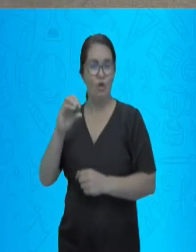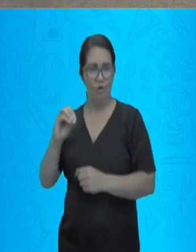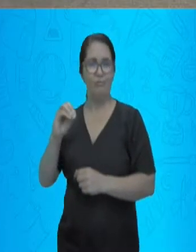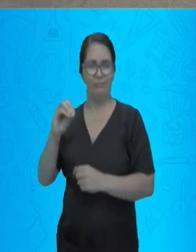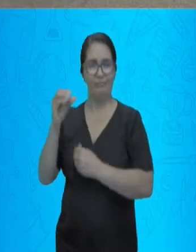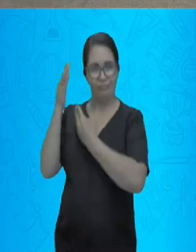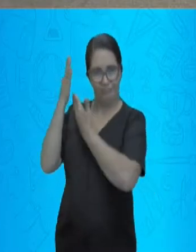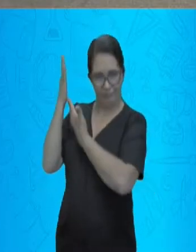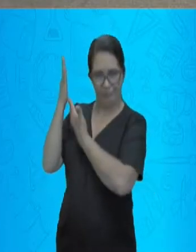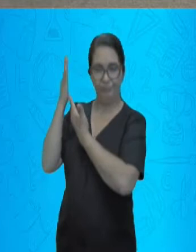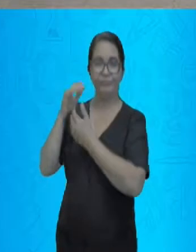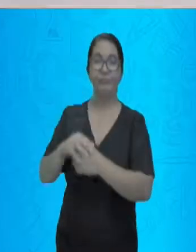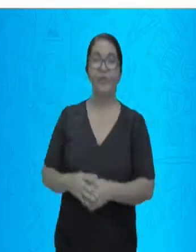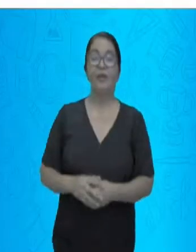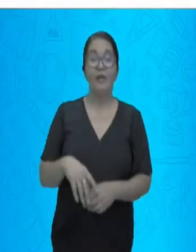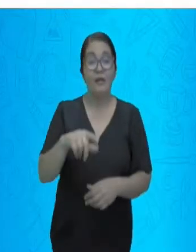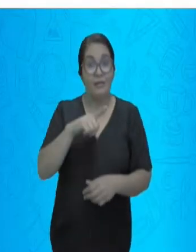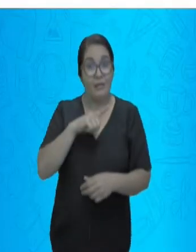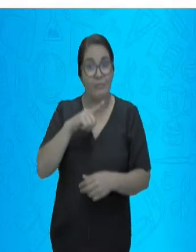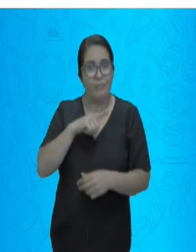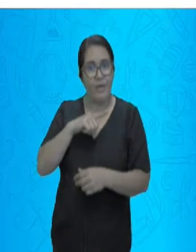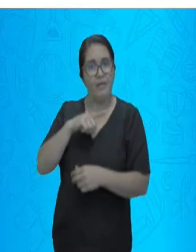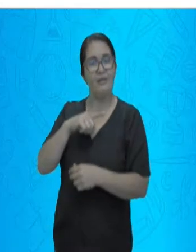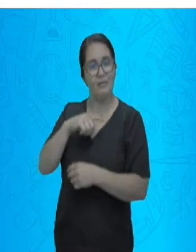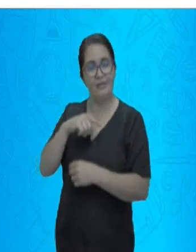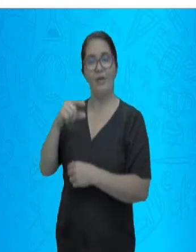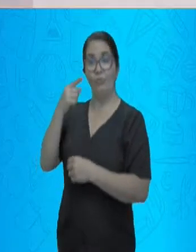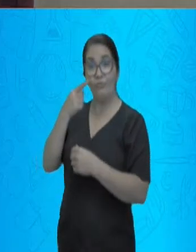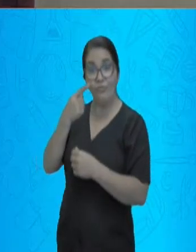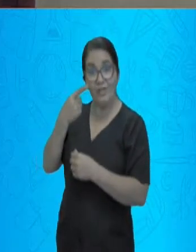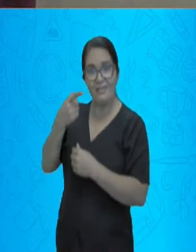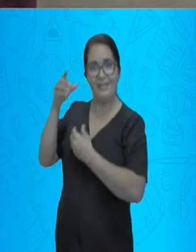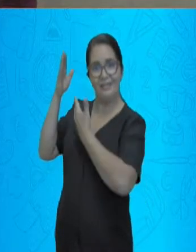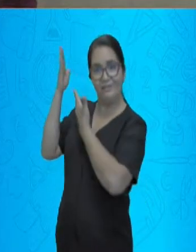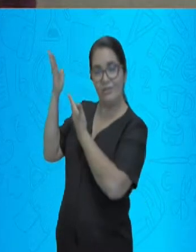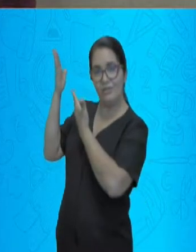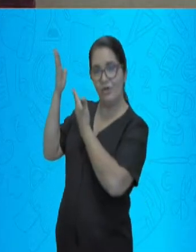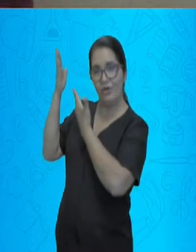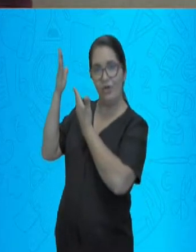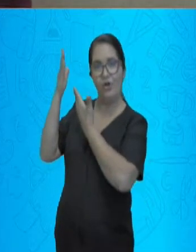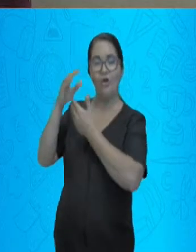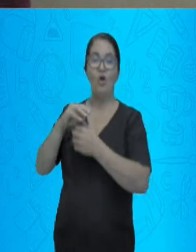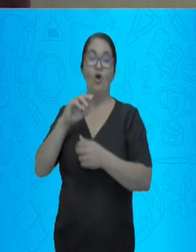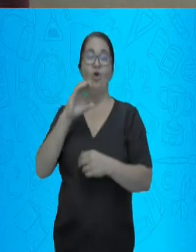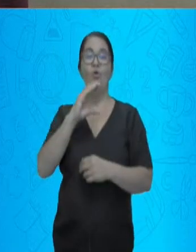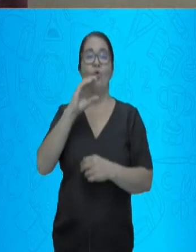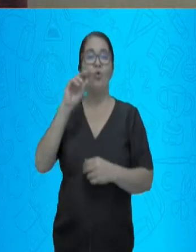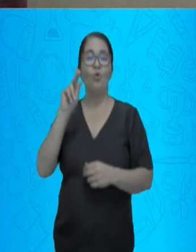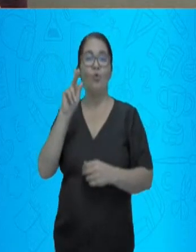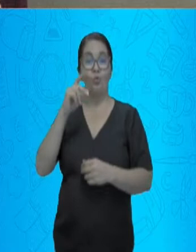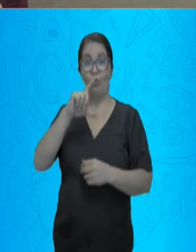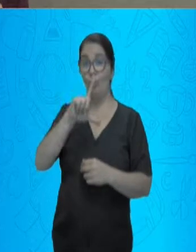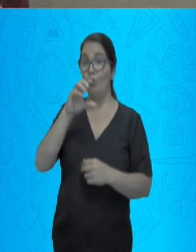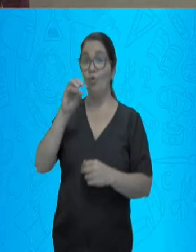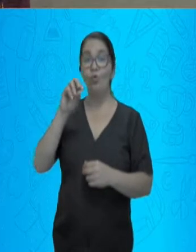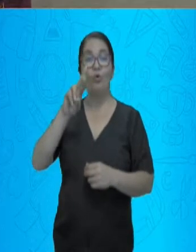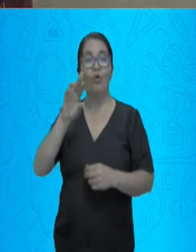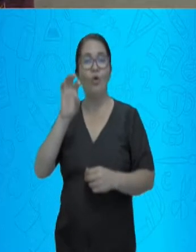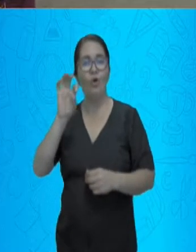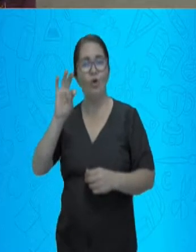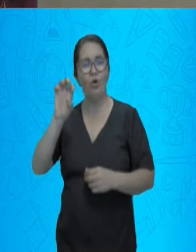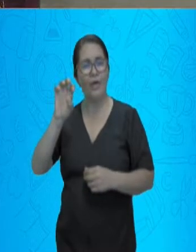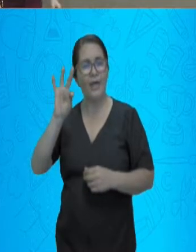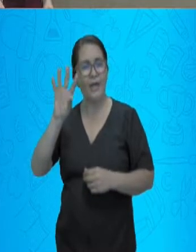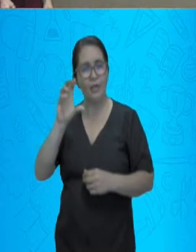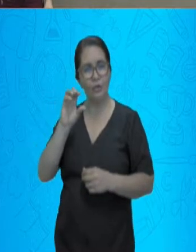H2O. Temos aqui, olha que nome bacana, cloreto de sódio. Cloreto de